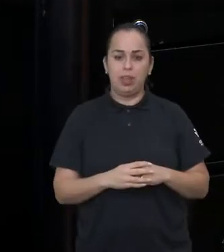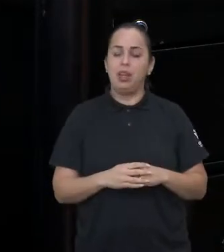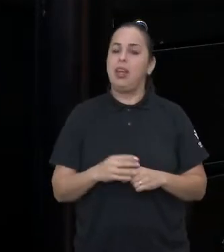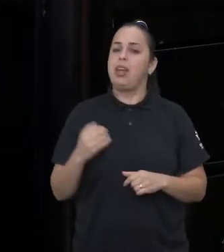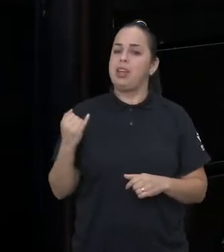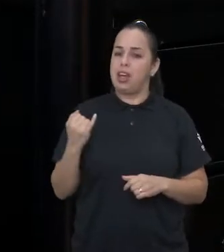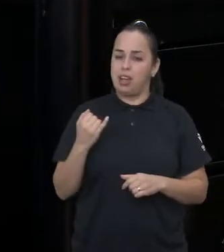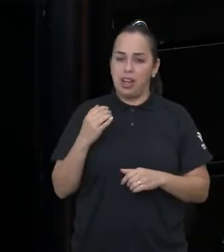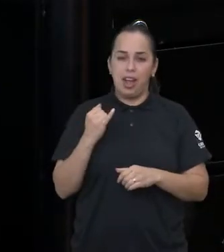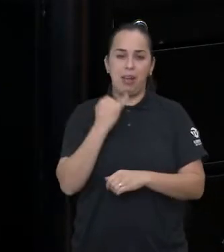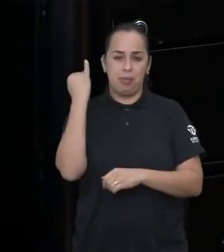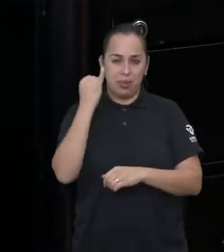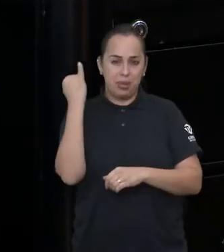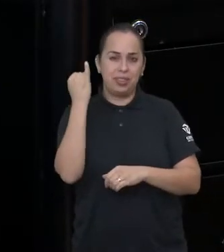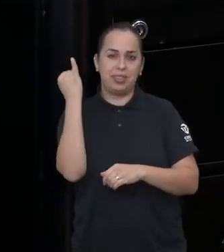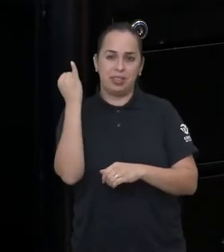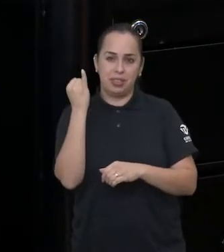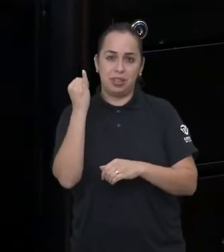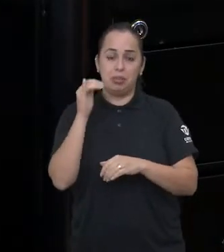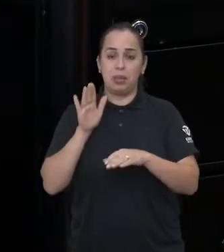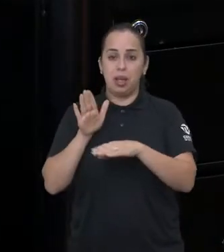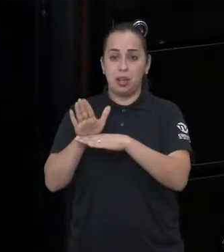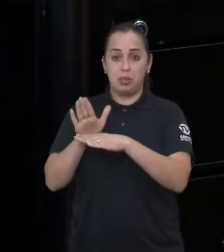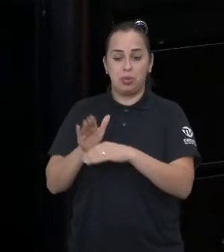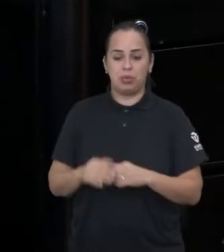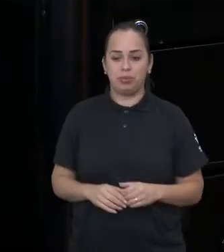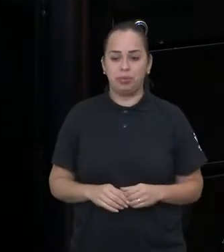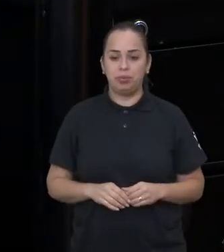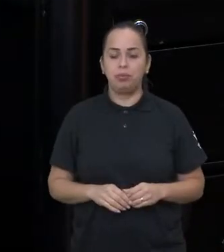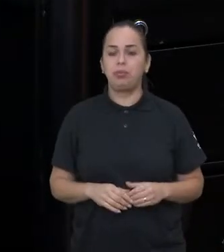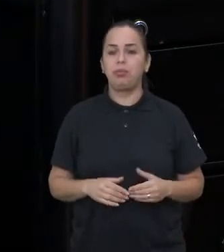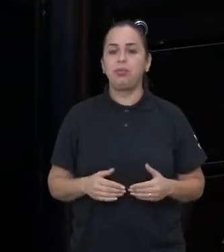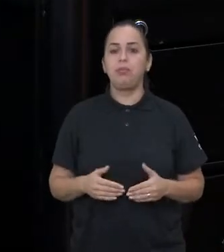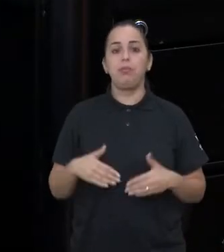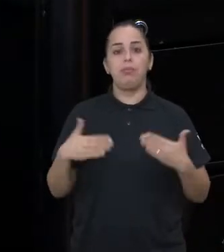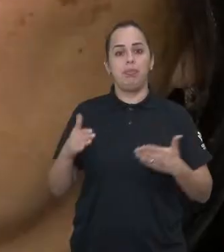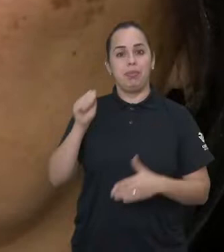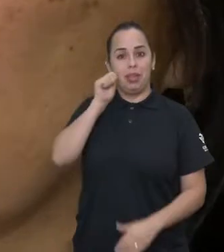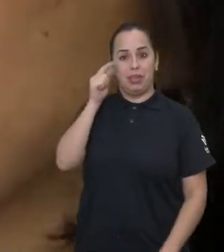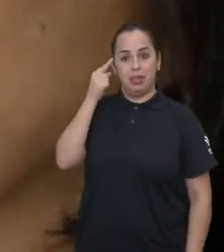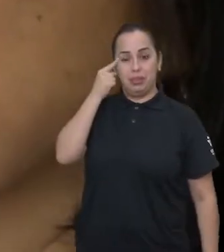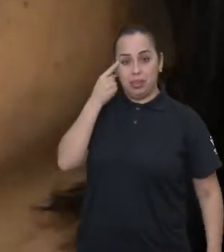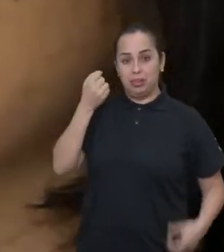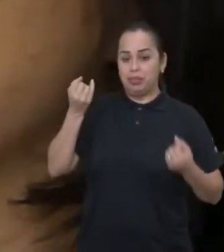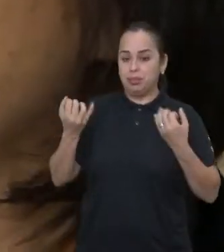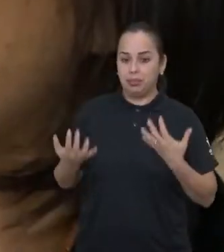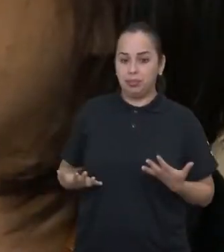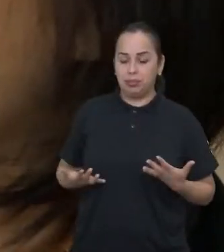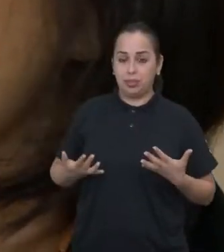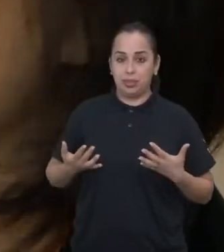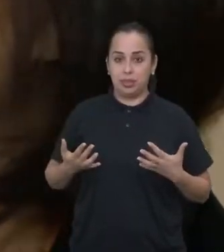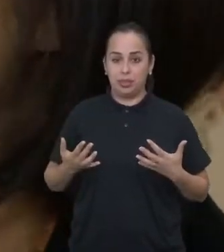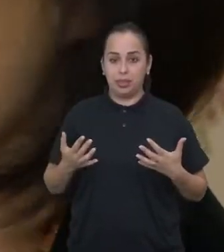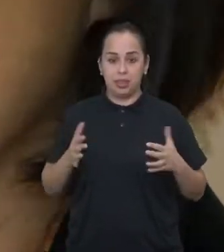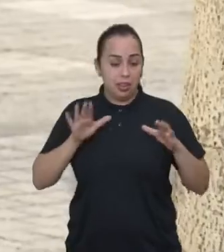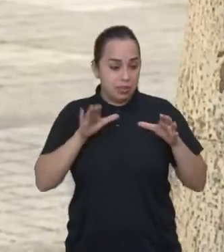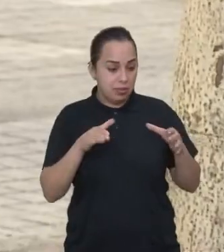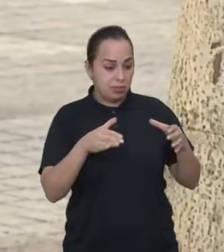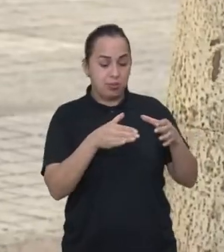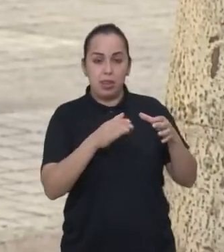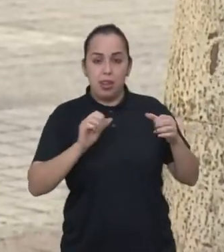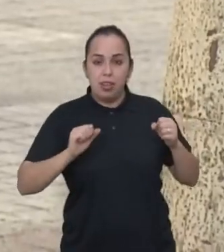Campos de trabalho como esse é isso contribui sobremaneira para a formação deles e como Alega a vereadora Amélia